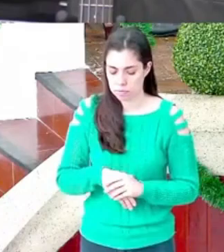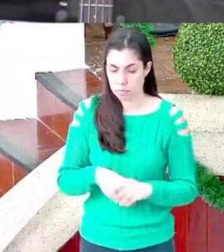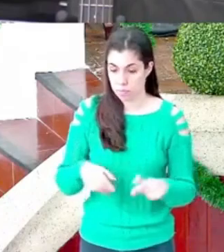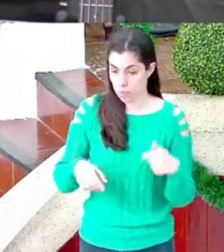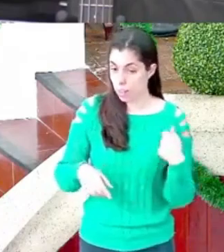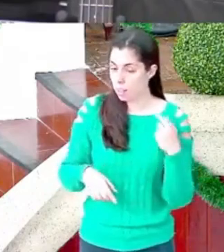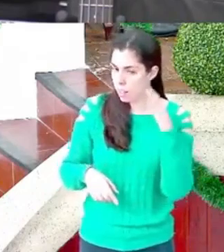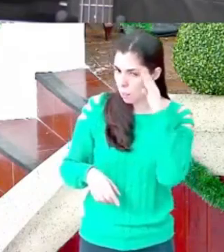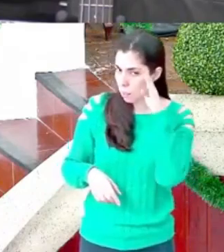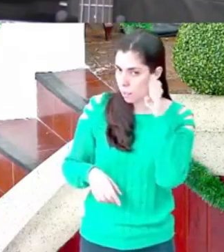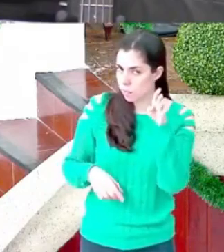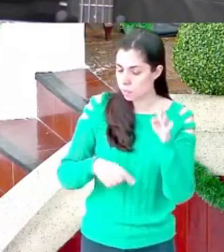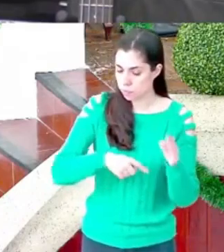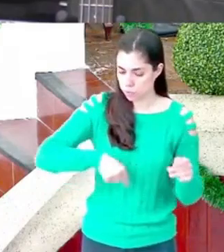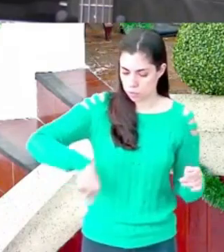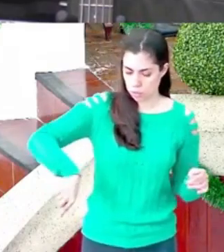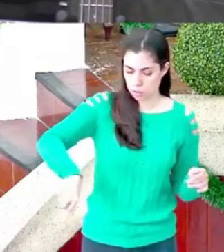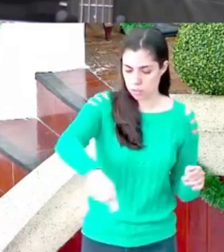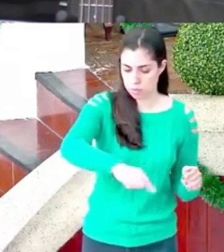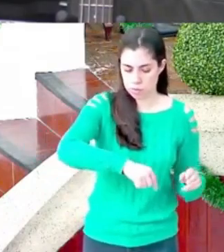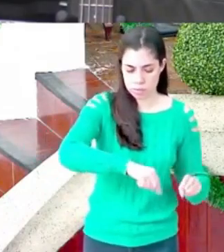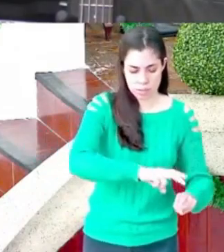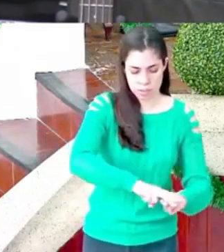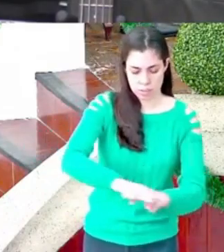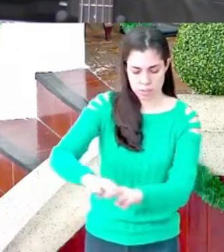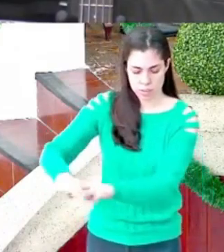de amigos e ouvimos essas coisas,